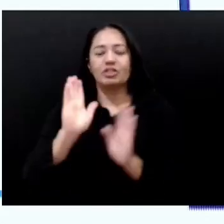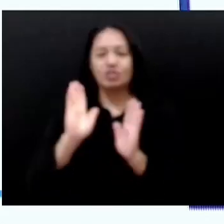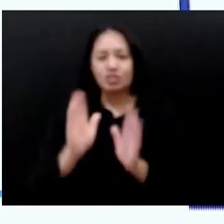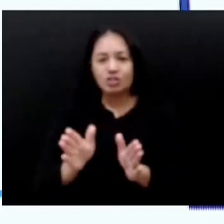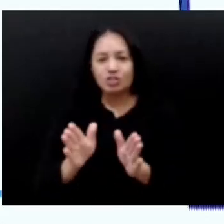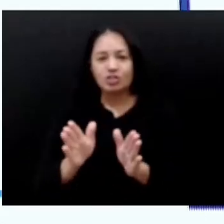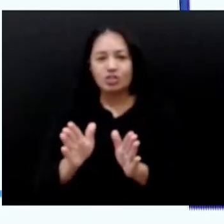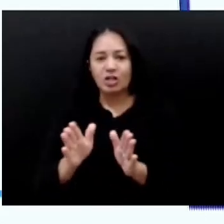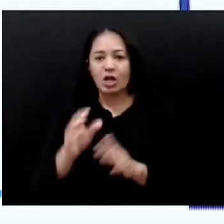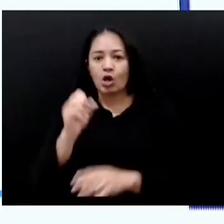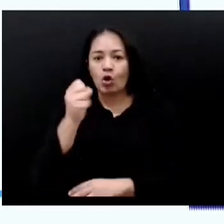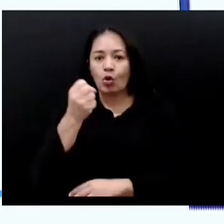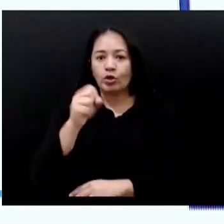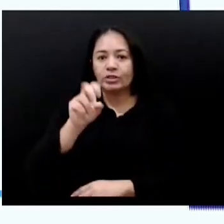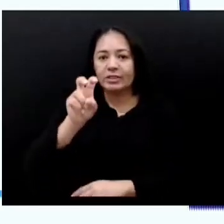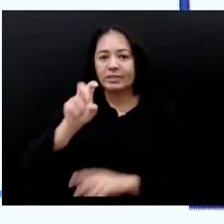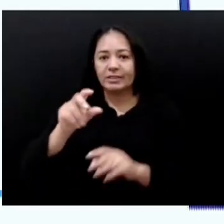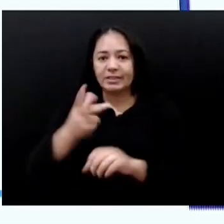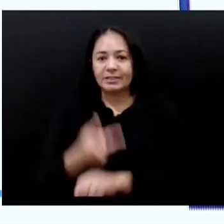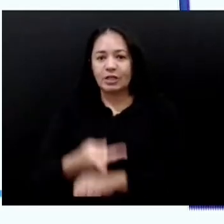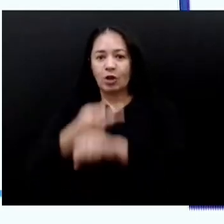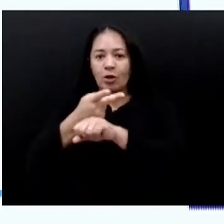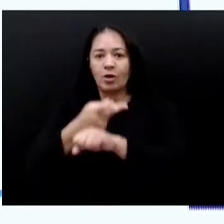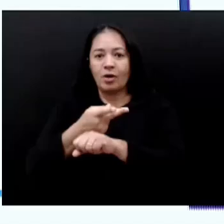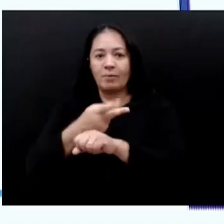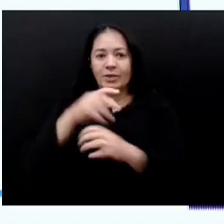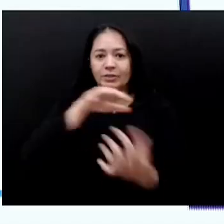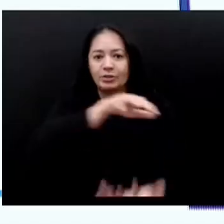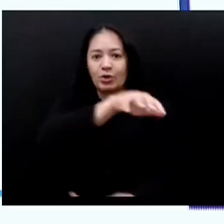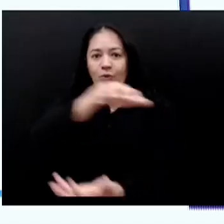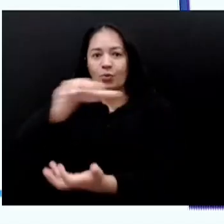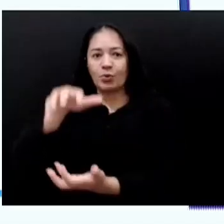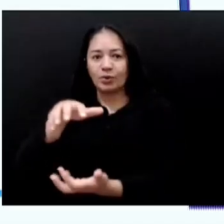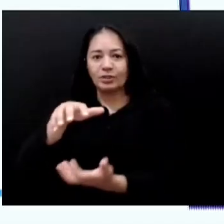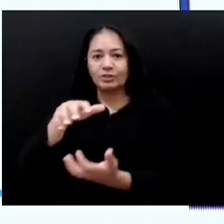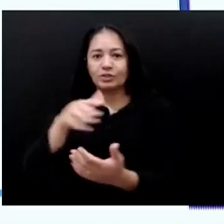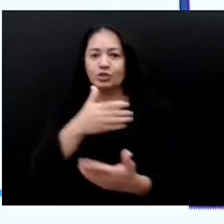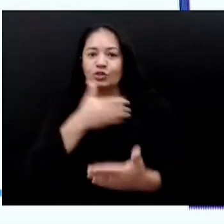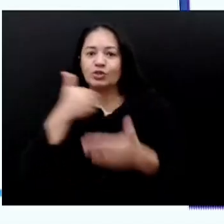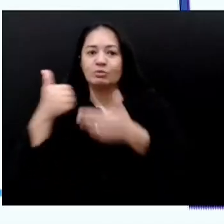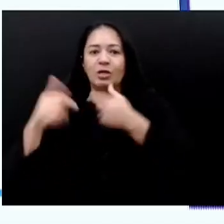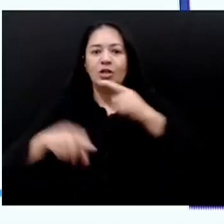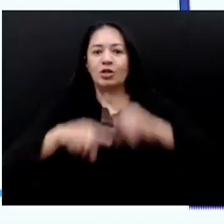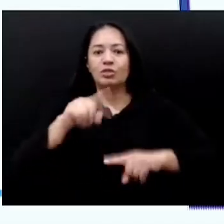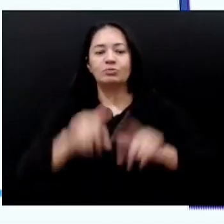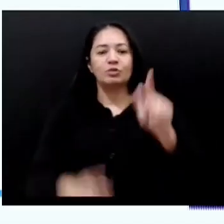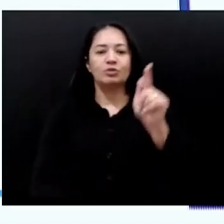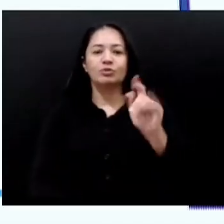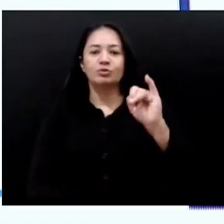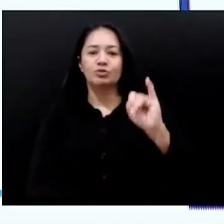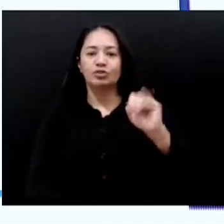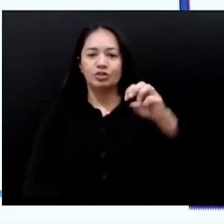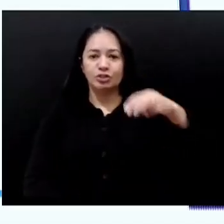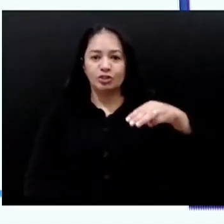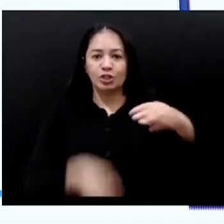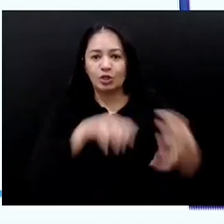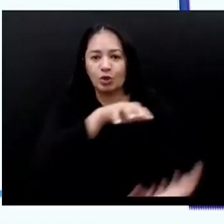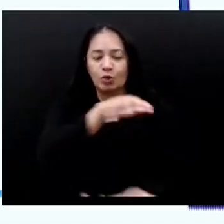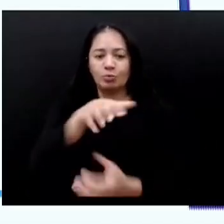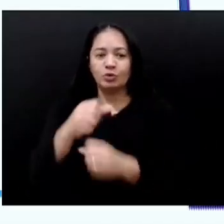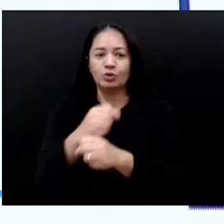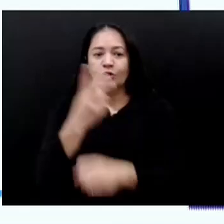85 medalhas internacionais, figurando entre os melhores produtos de gin do mundo. Em 2023, conquistou o título